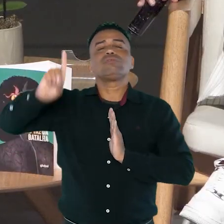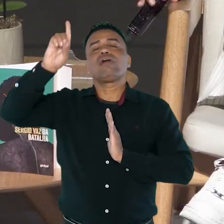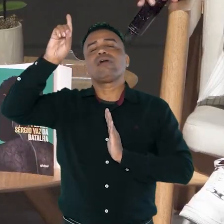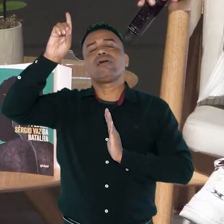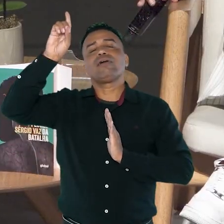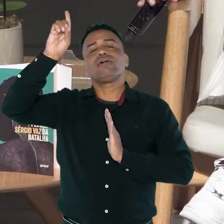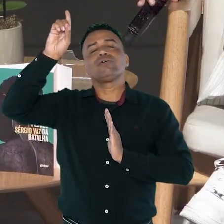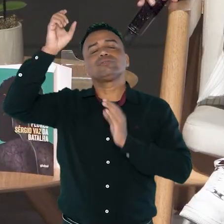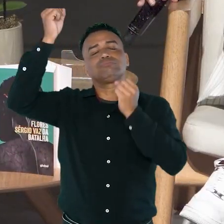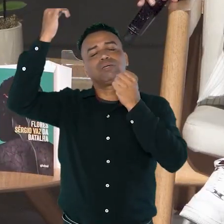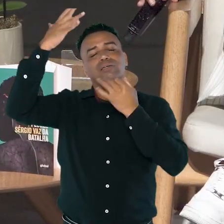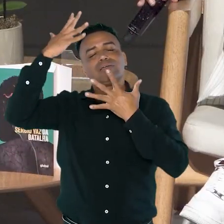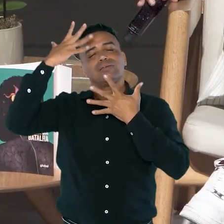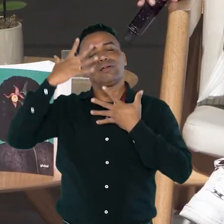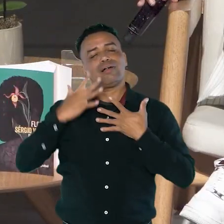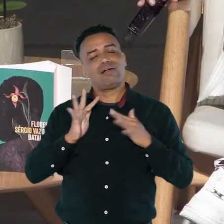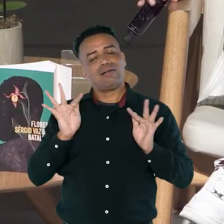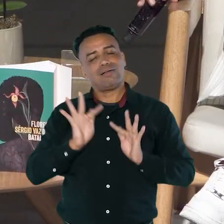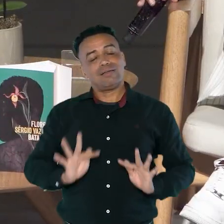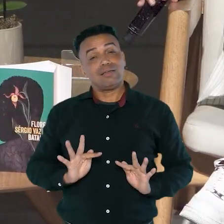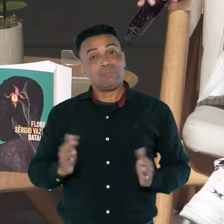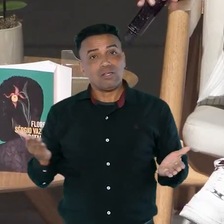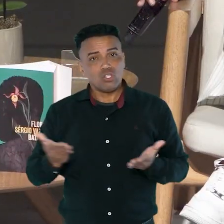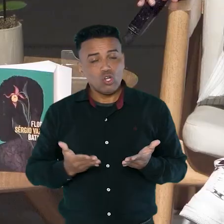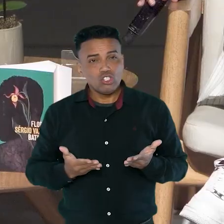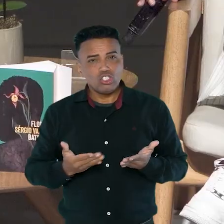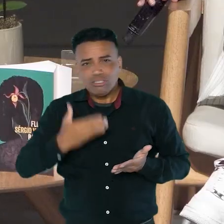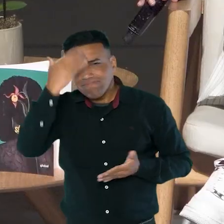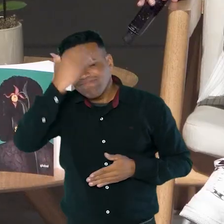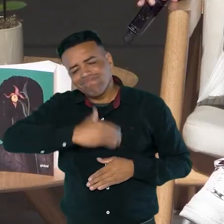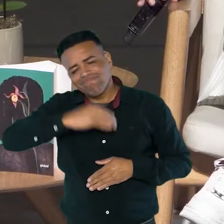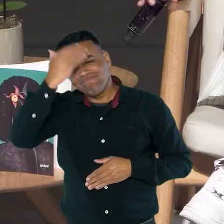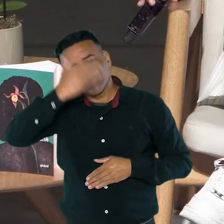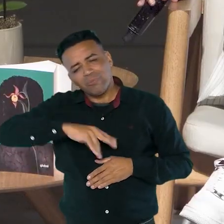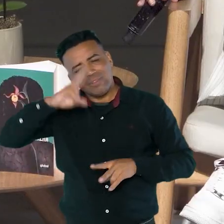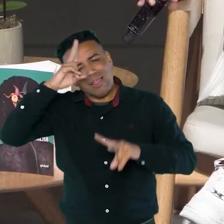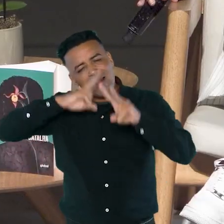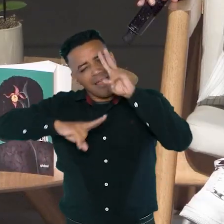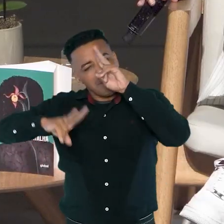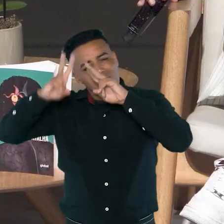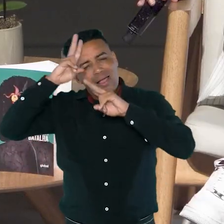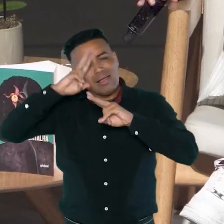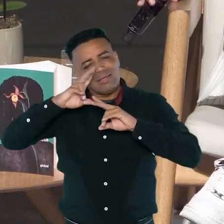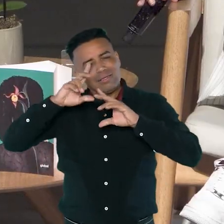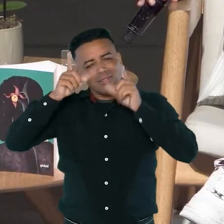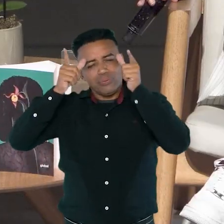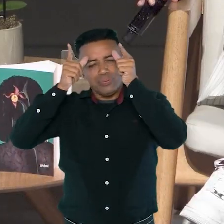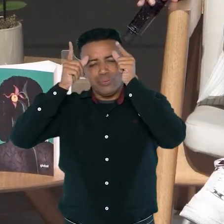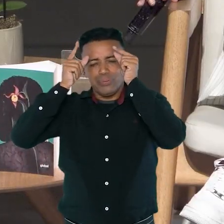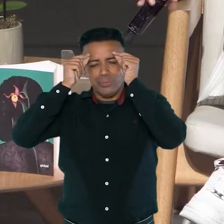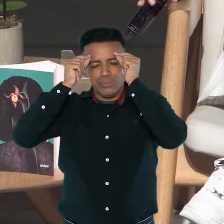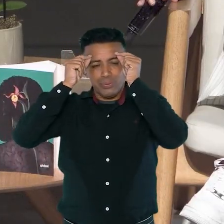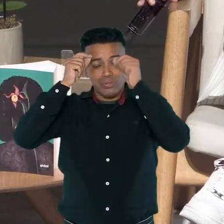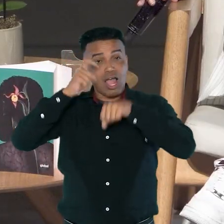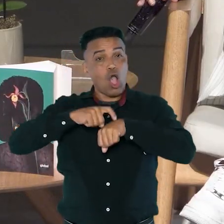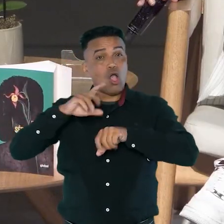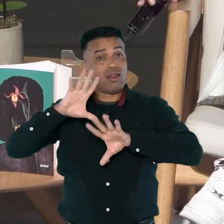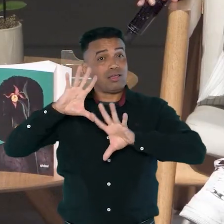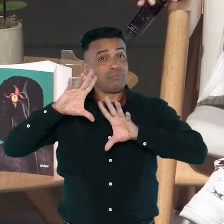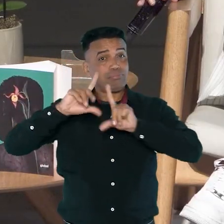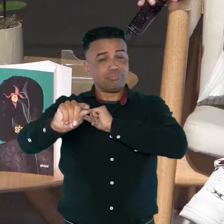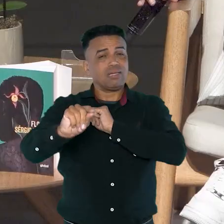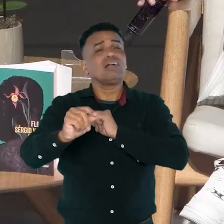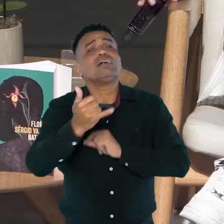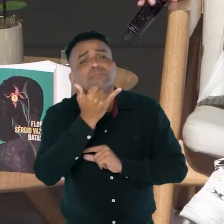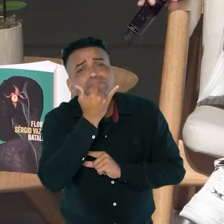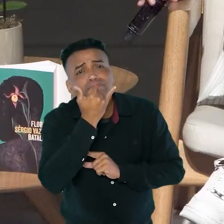Deus da felicidade. Mas hoje, ainda que haja lágrimas, essa lembrança alivia a dor na despedida. Peço